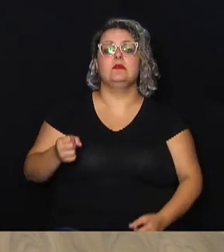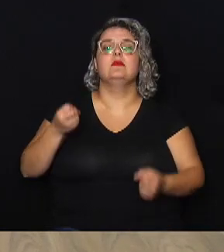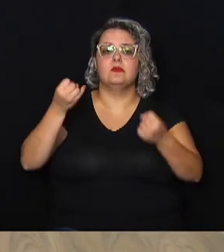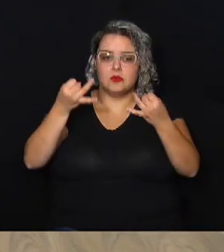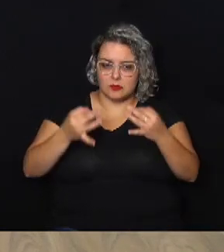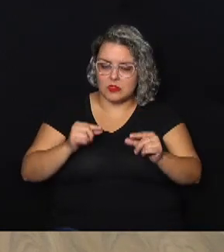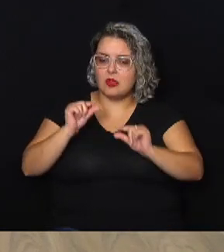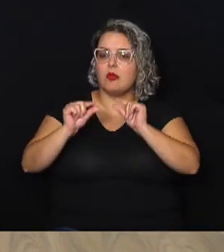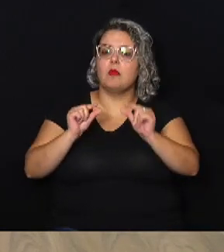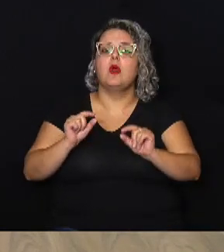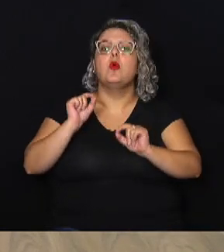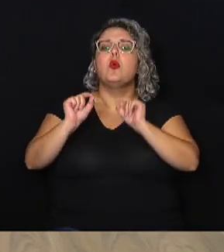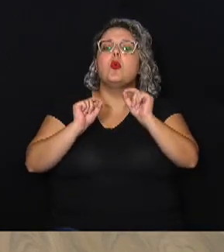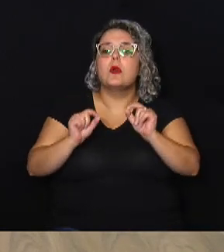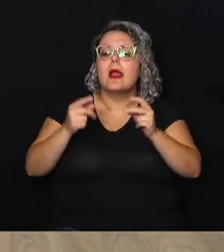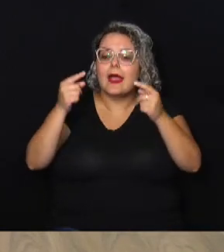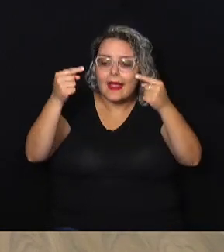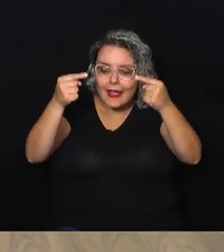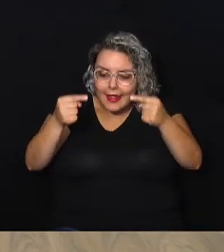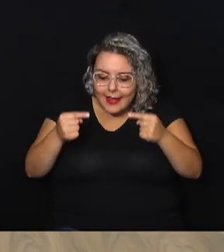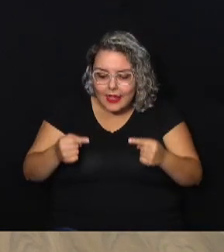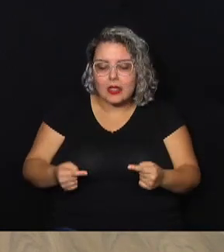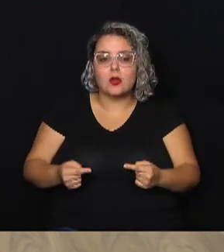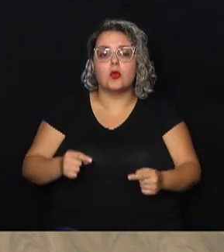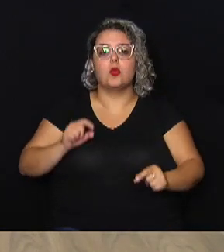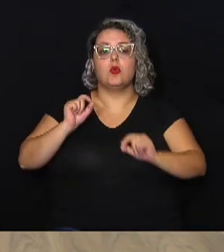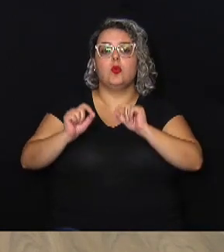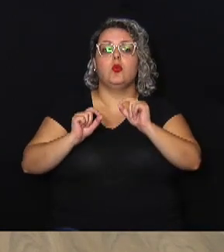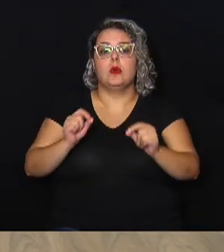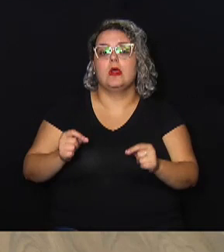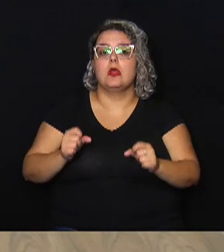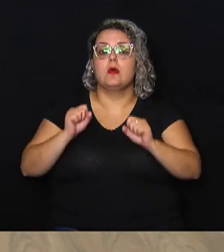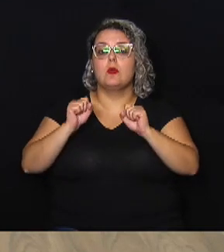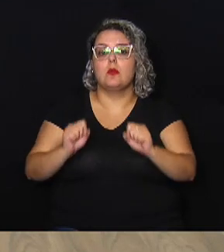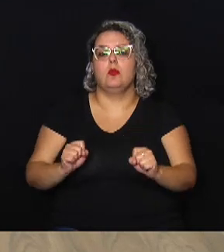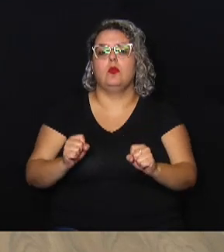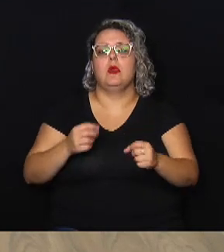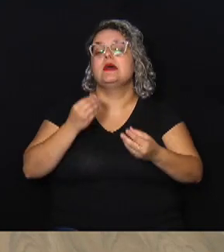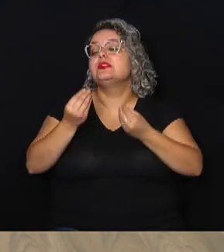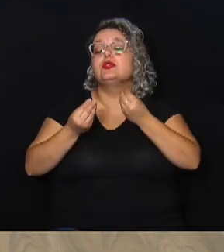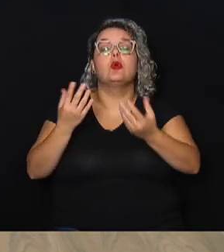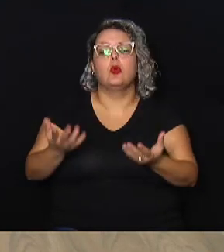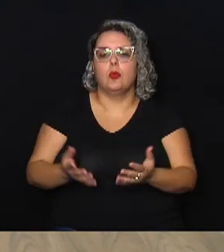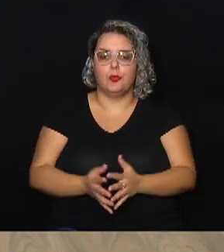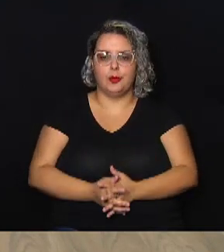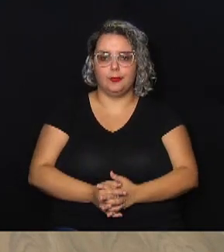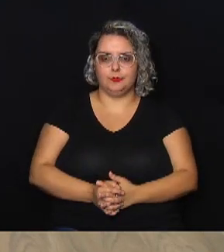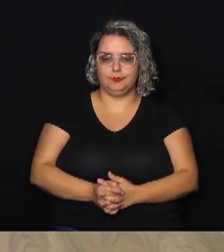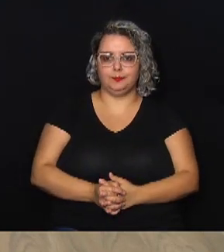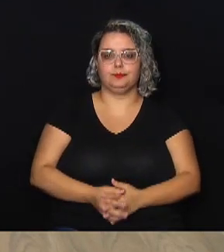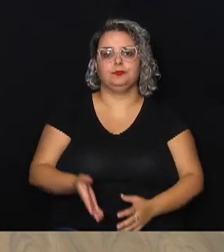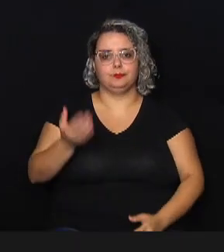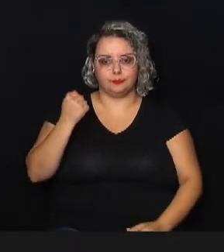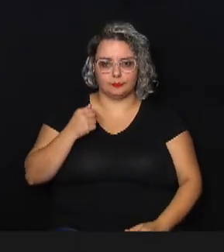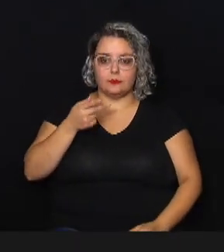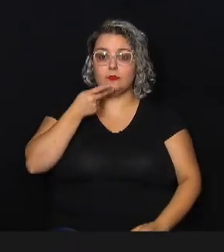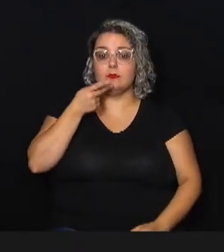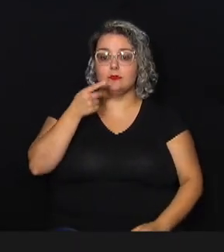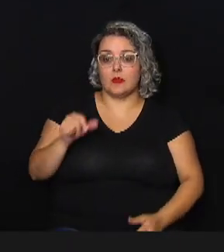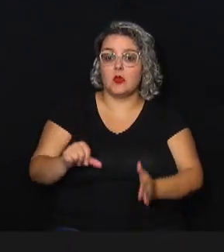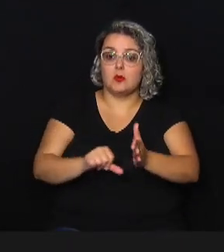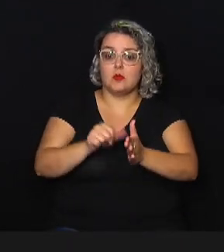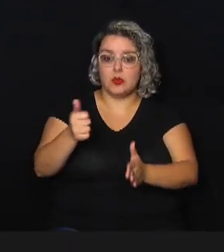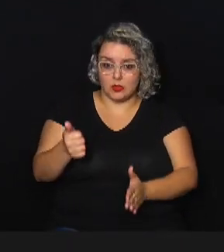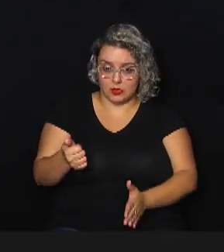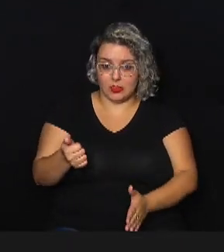um pouquinho o que é cada um, o que a gente pode ser, doar como? Então vamos lá, vamos falar primeiro da doação